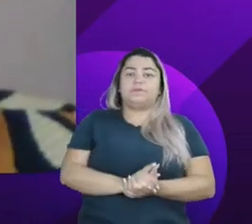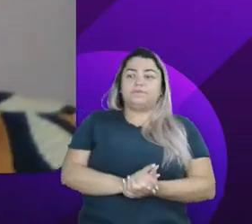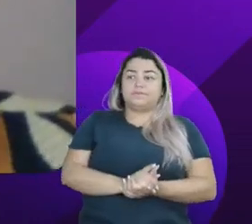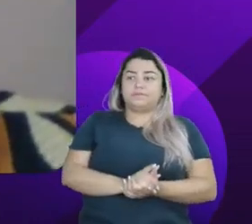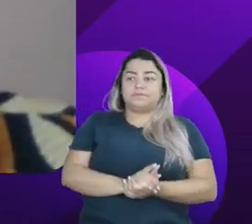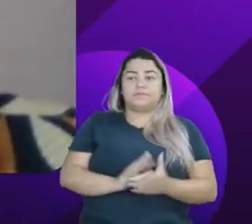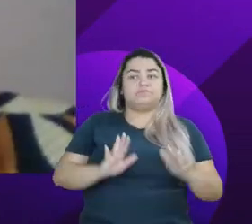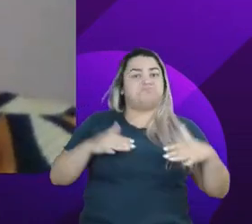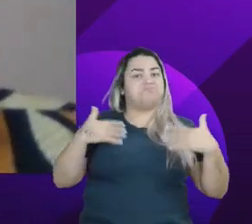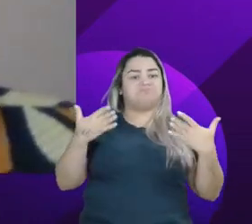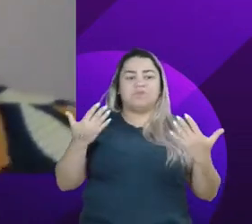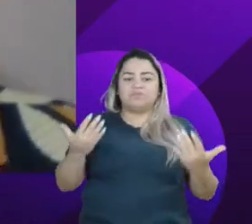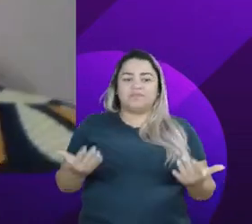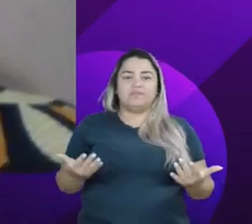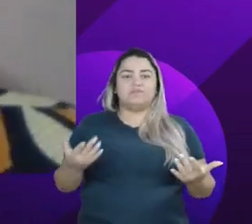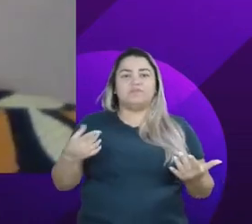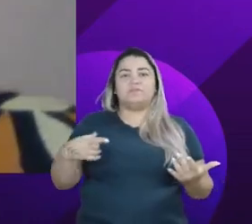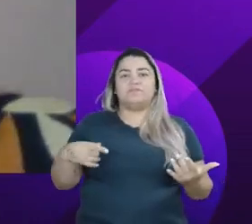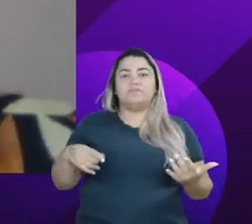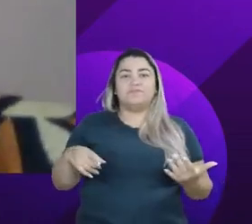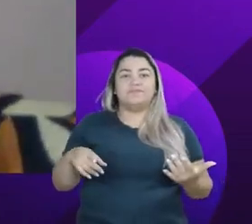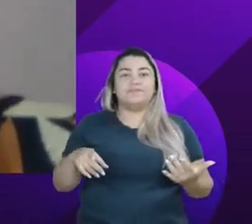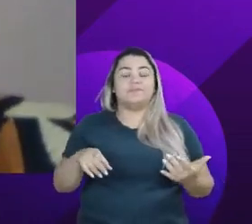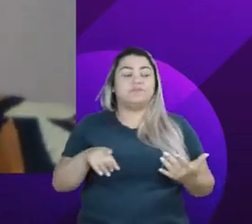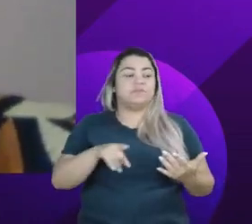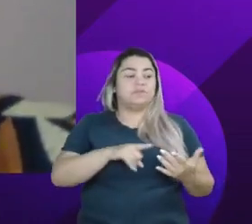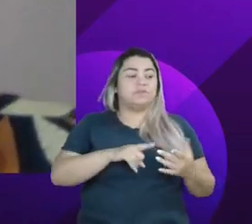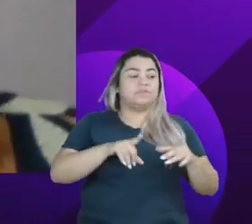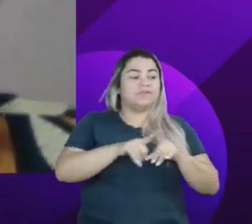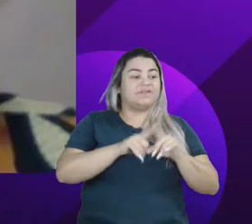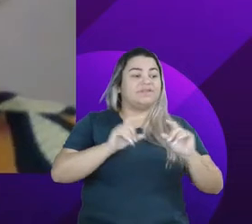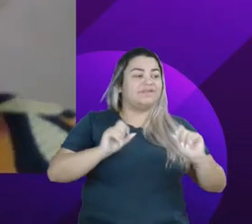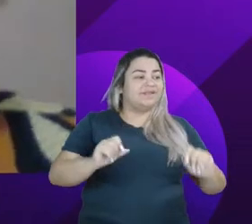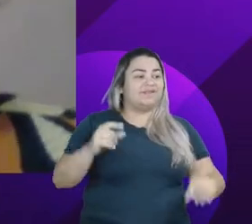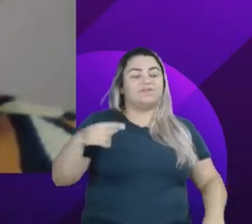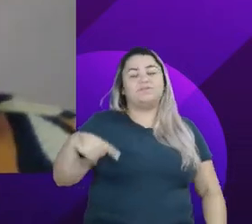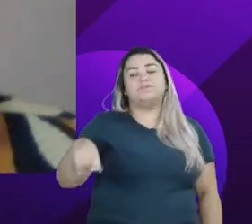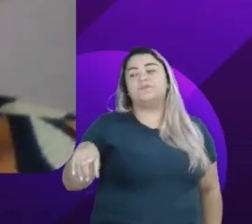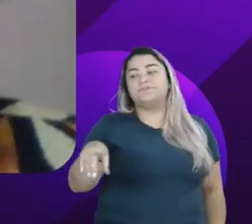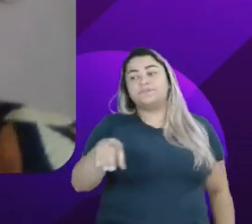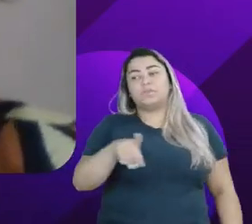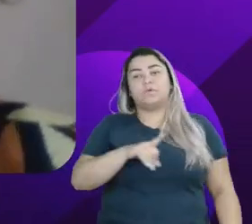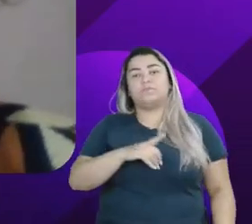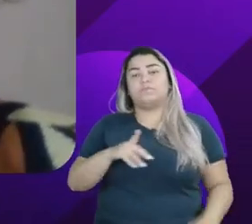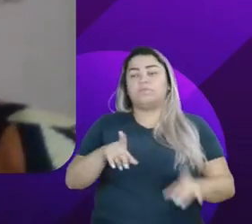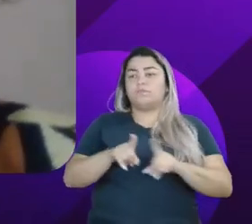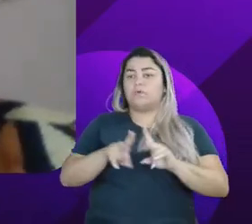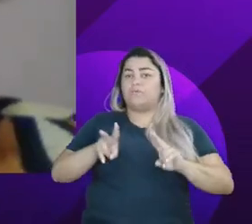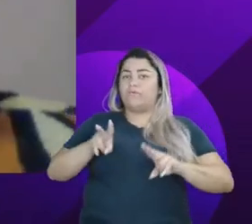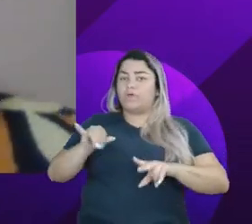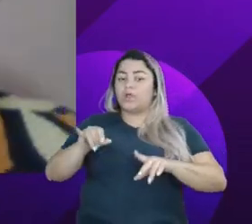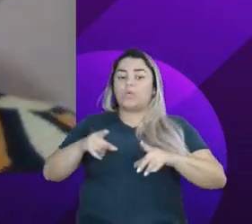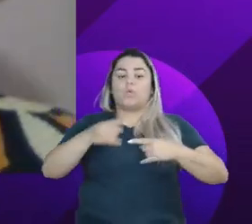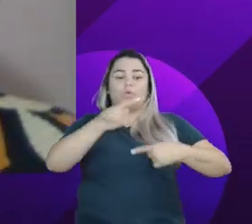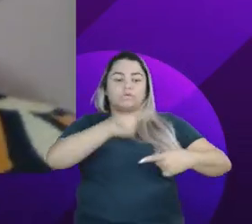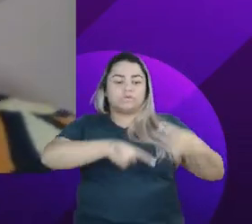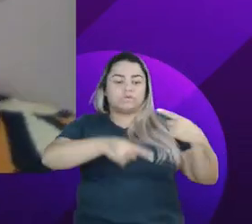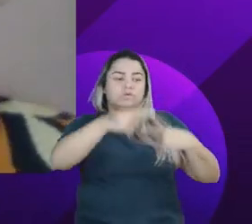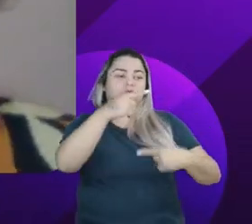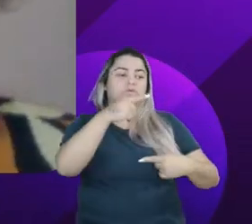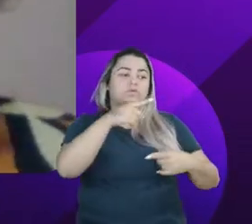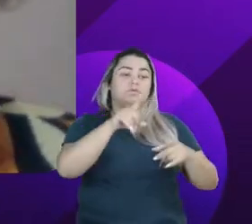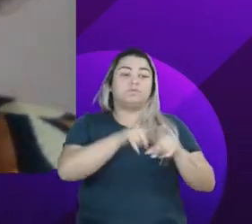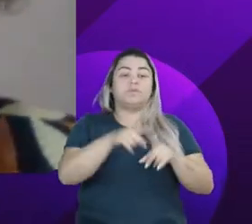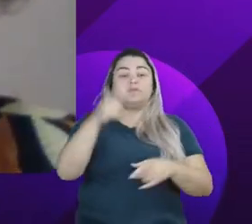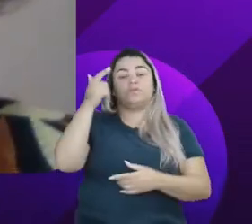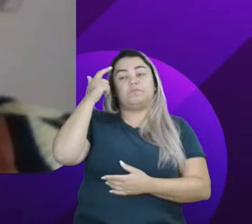é simbólico, mas isso é histórico, do ponto de vista daquilo que a gente vai construindo. Então, quando eu penso